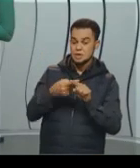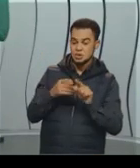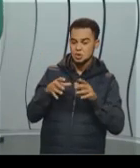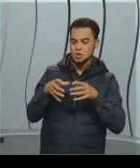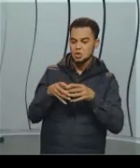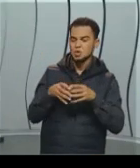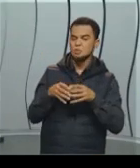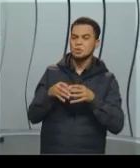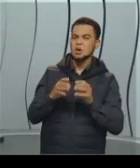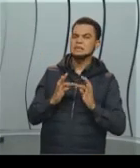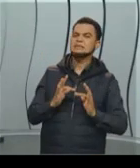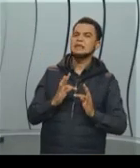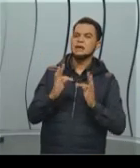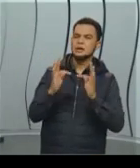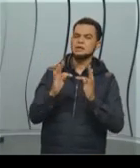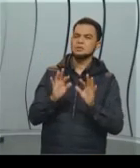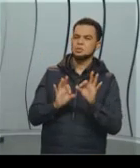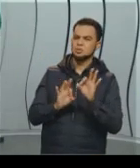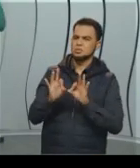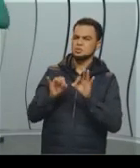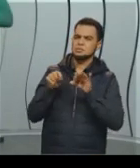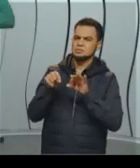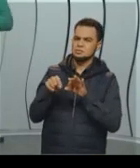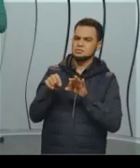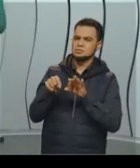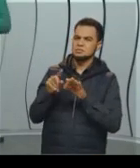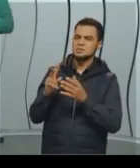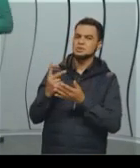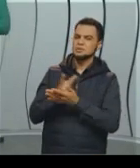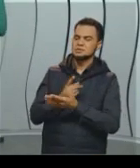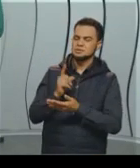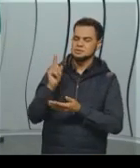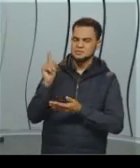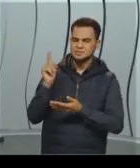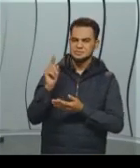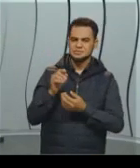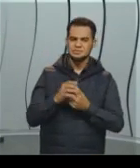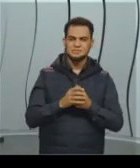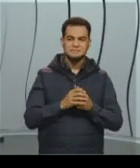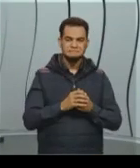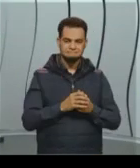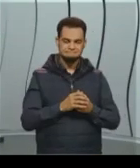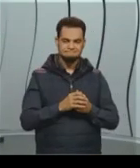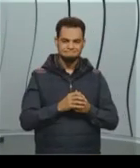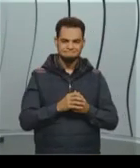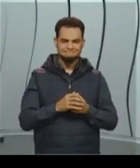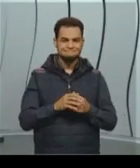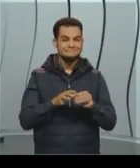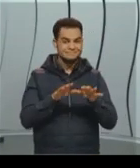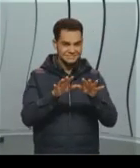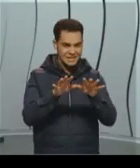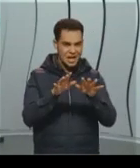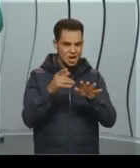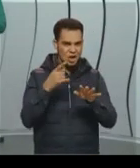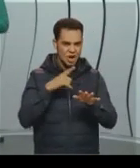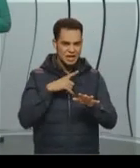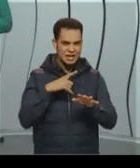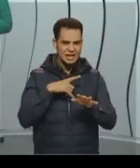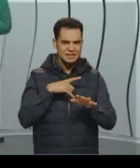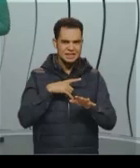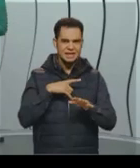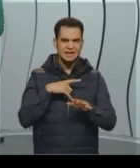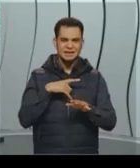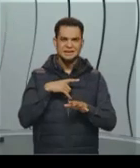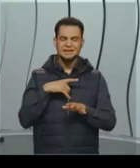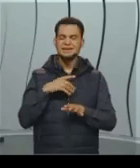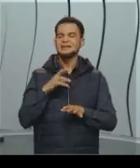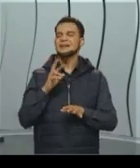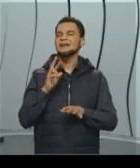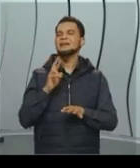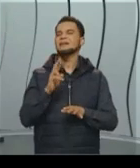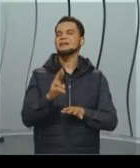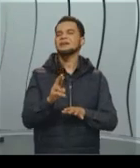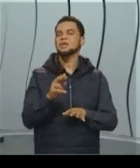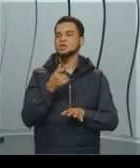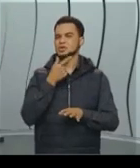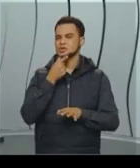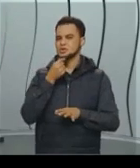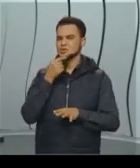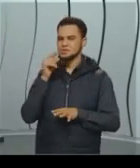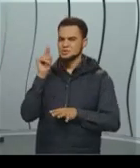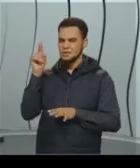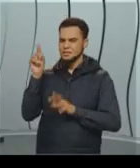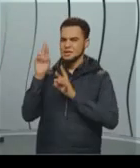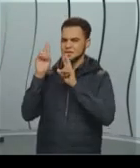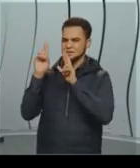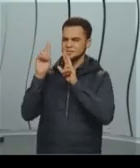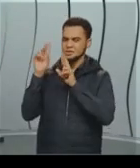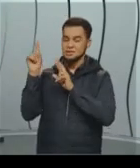Agora, a gente tem um comentário a respeito do responsável pela comunicação da Copa Sul-Africana. Essa reportagem ela se deu no